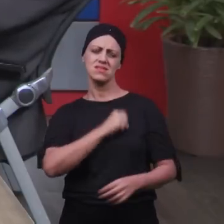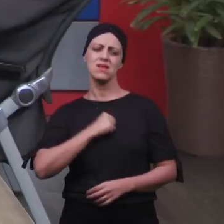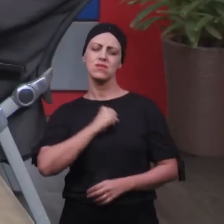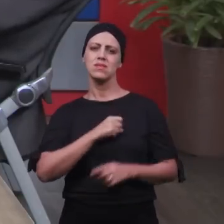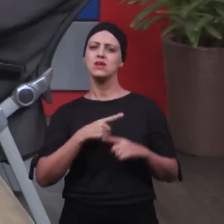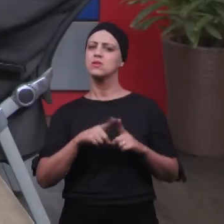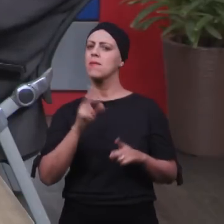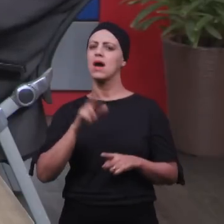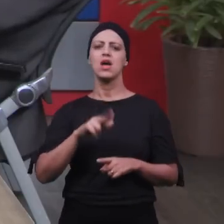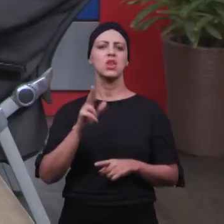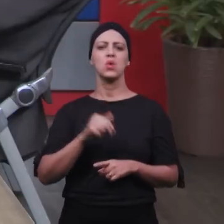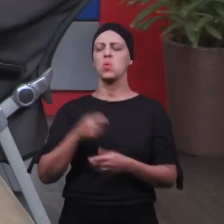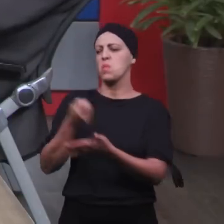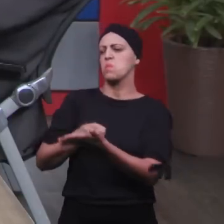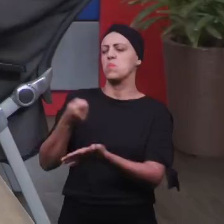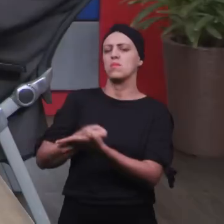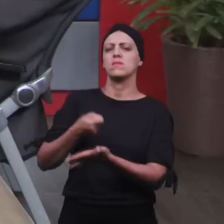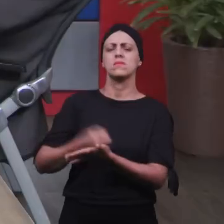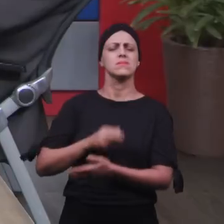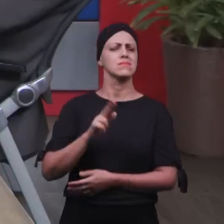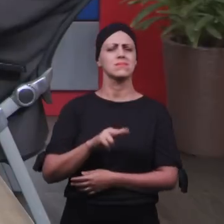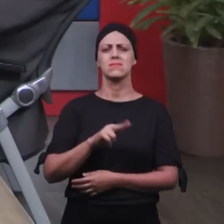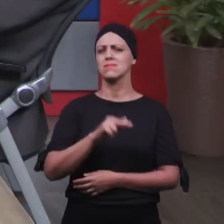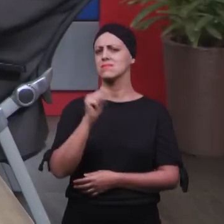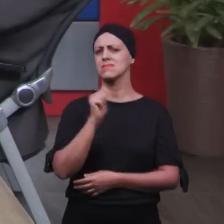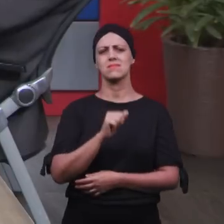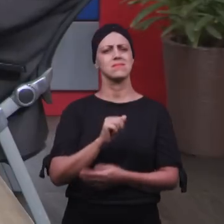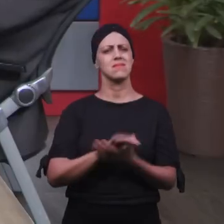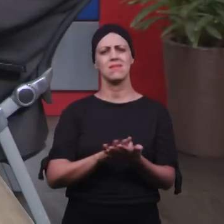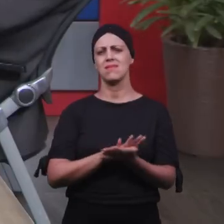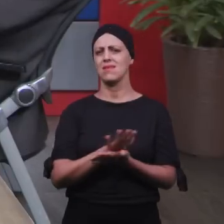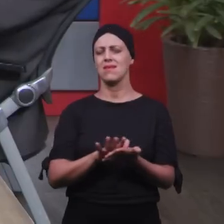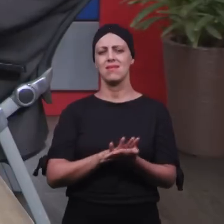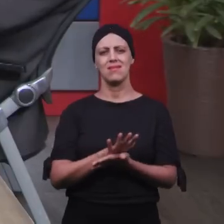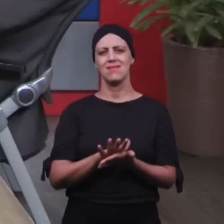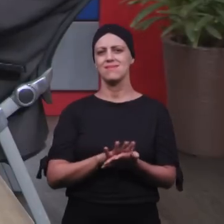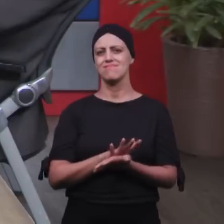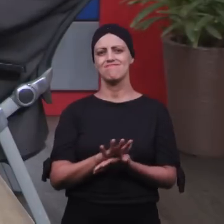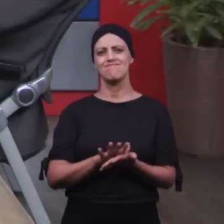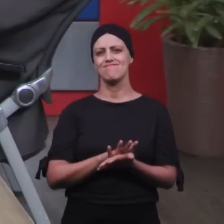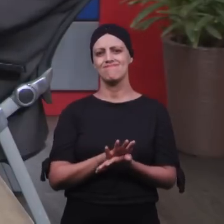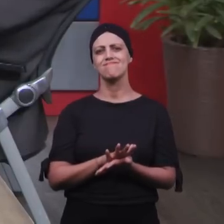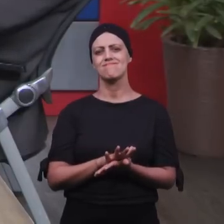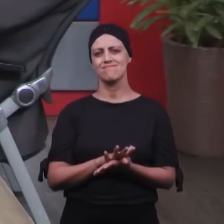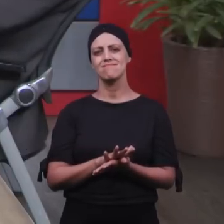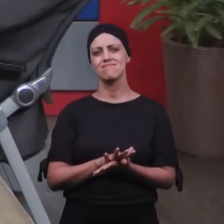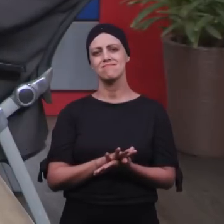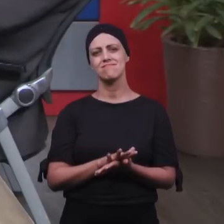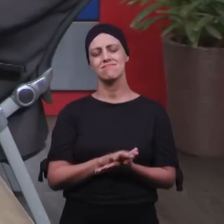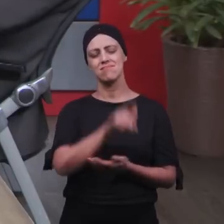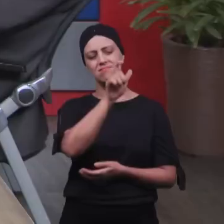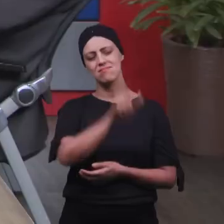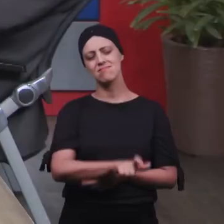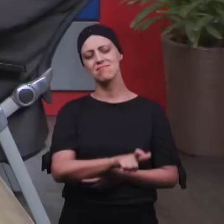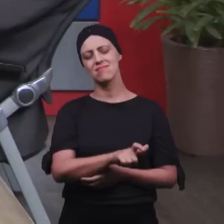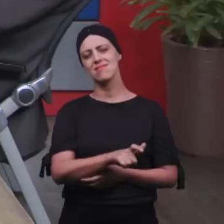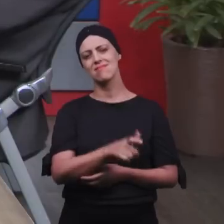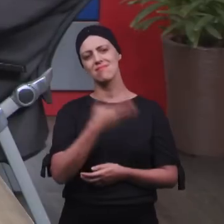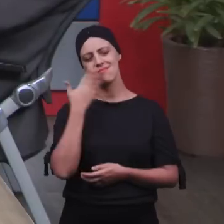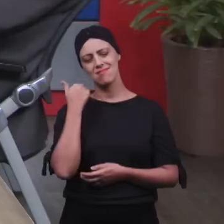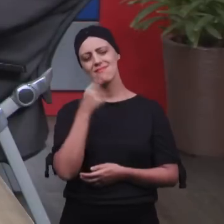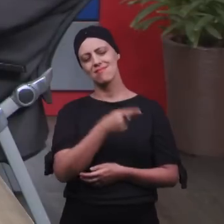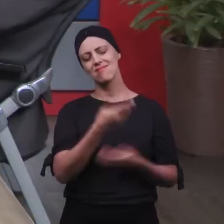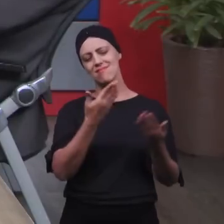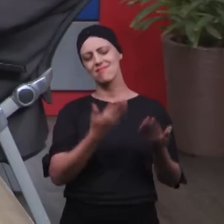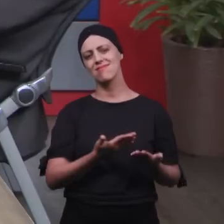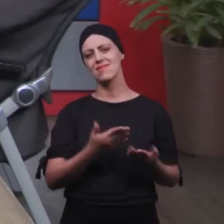questionou, nunca falou nada. Isso tem minha esposa como o exemplo de ovelha, né? Glória a Deus. E as minhas